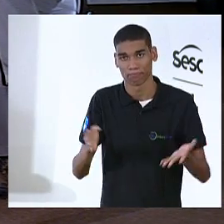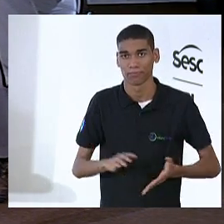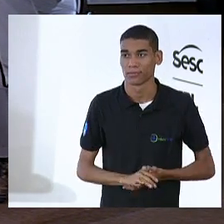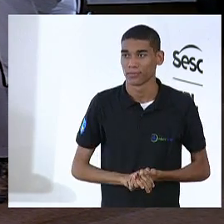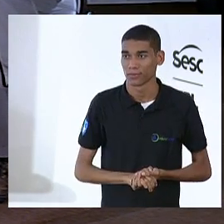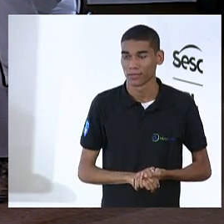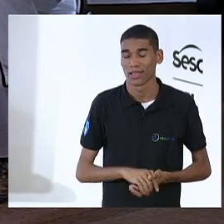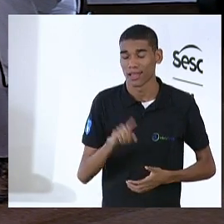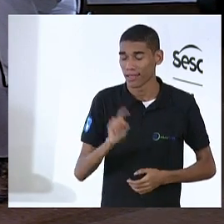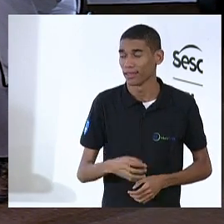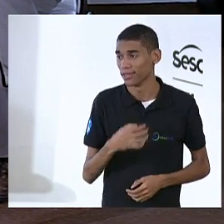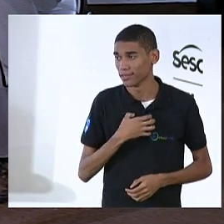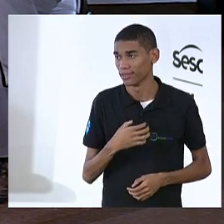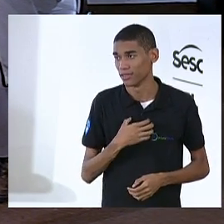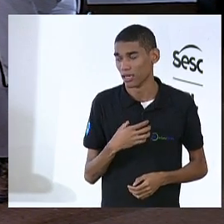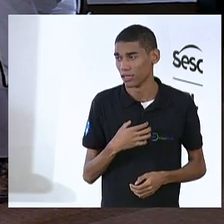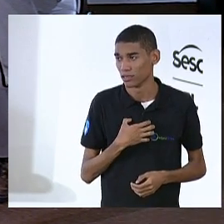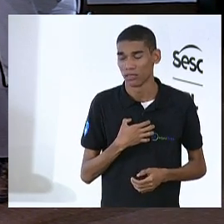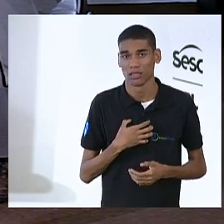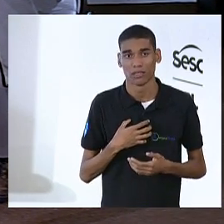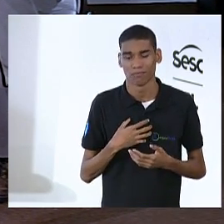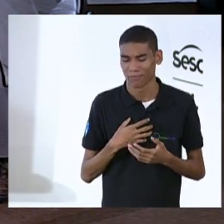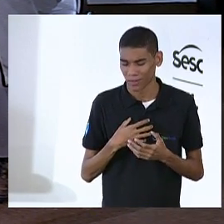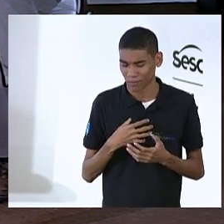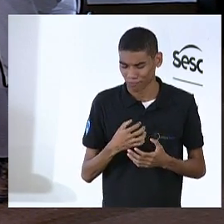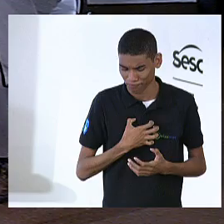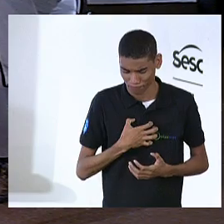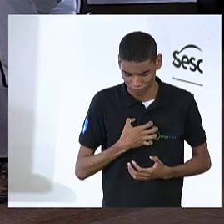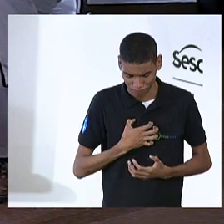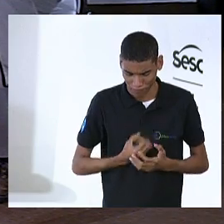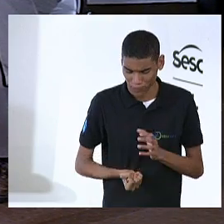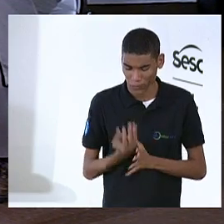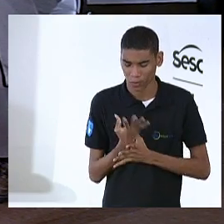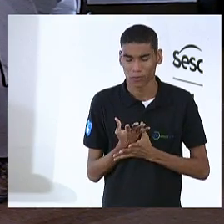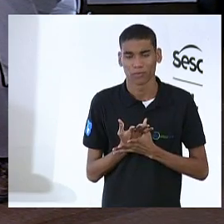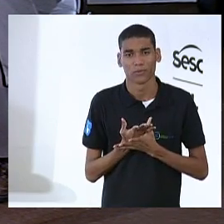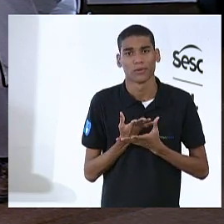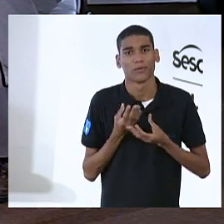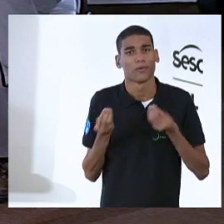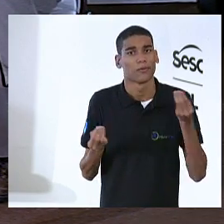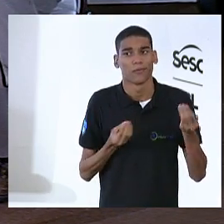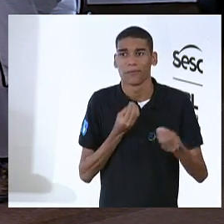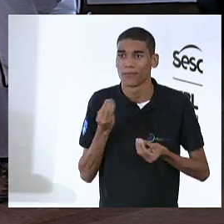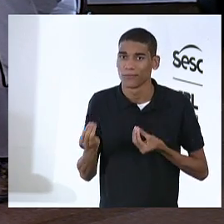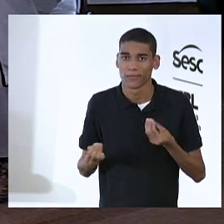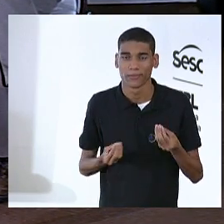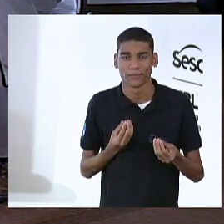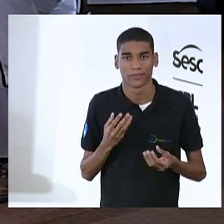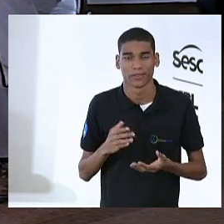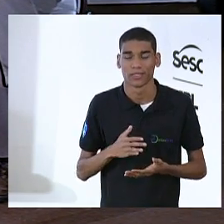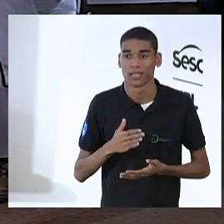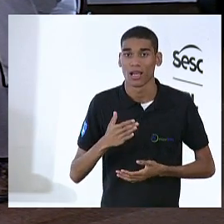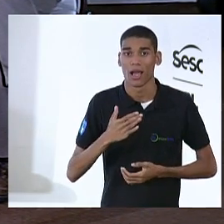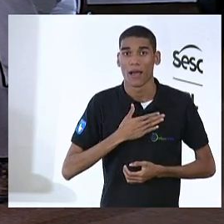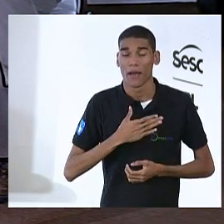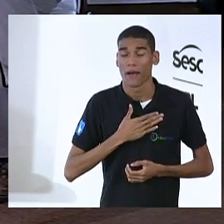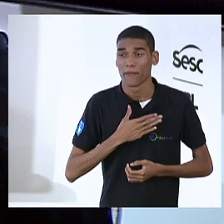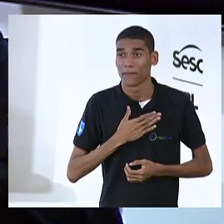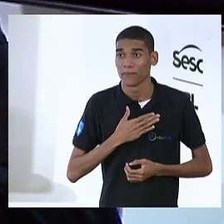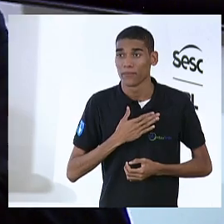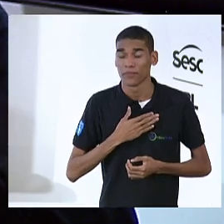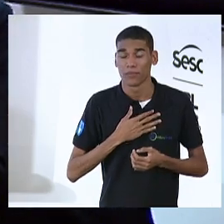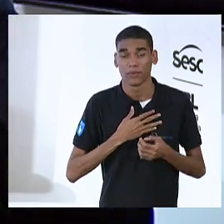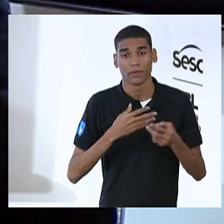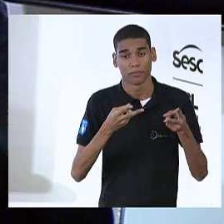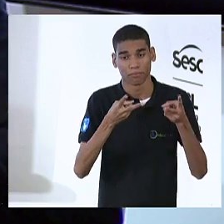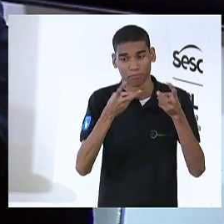Essa é a sensação. De onde vem isso, gente? Então, a minha impressão é de que